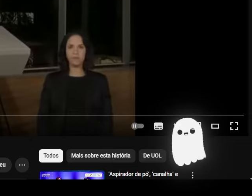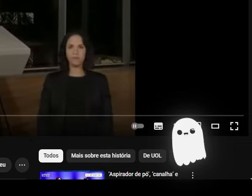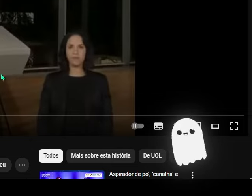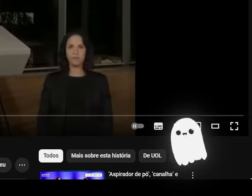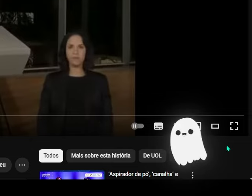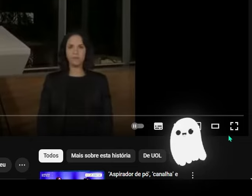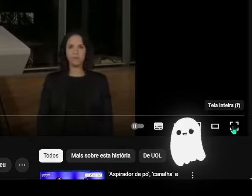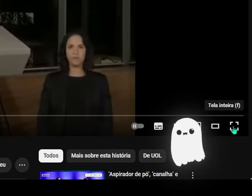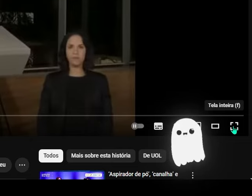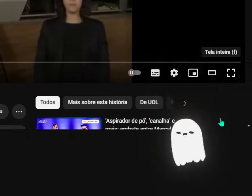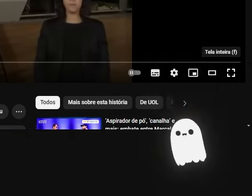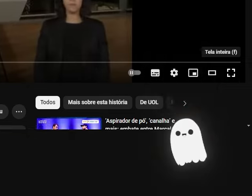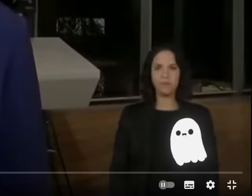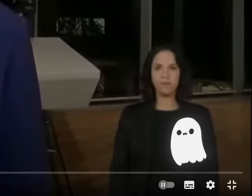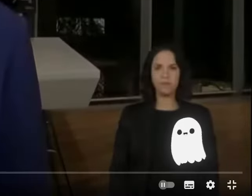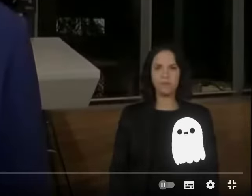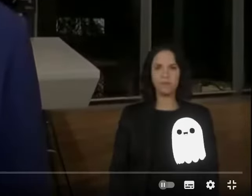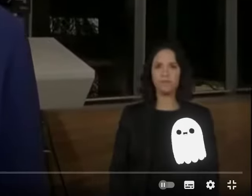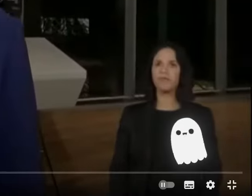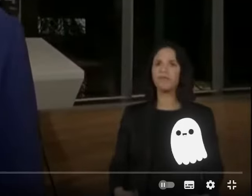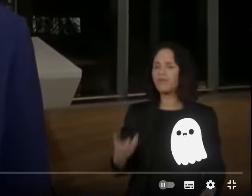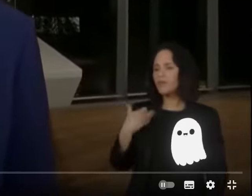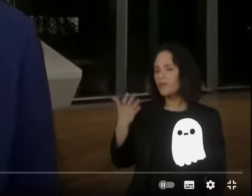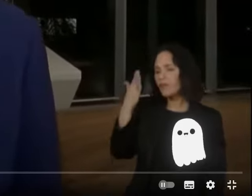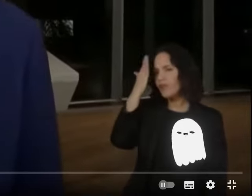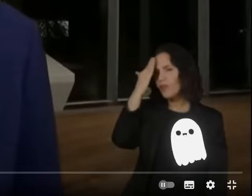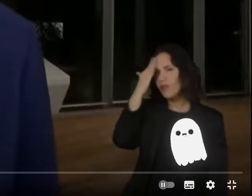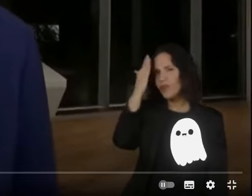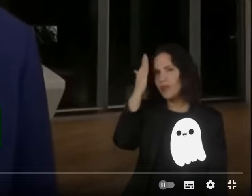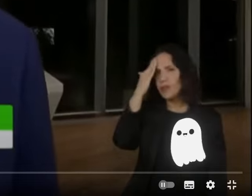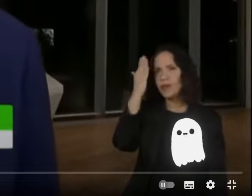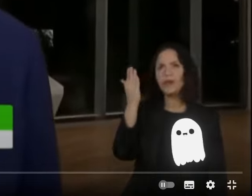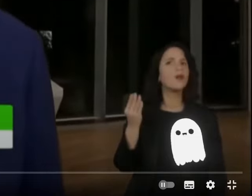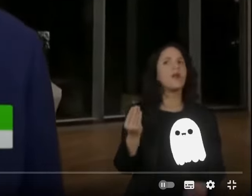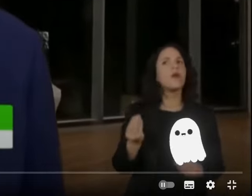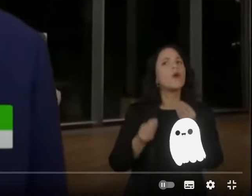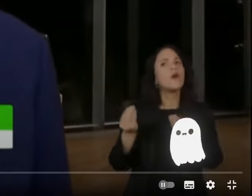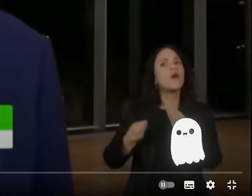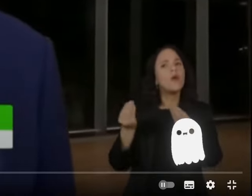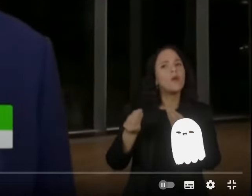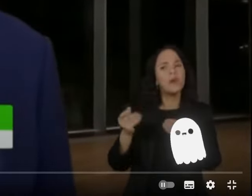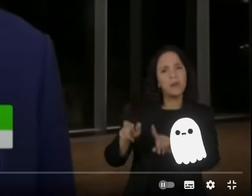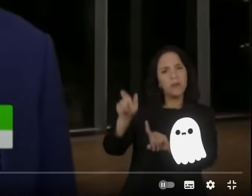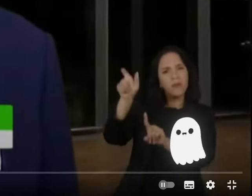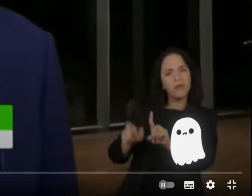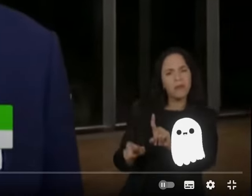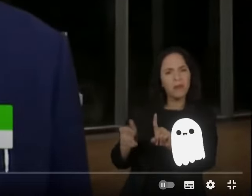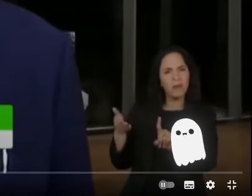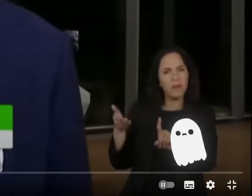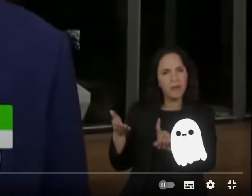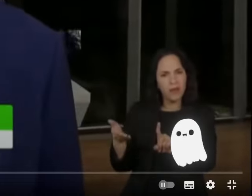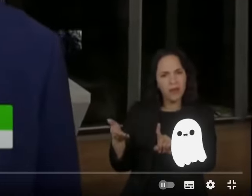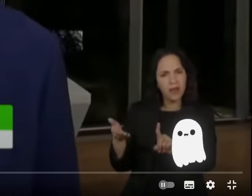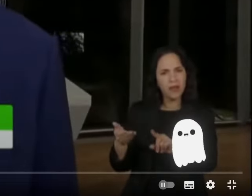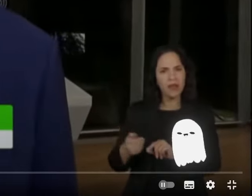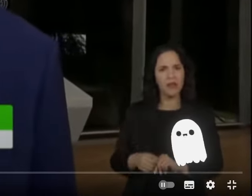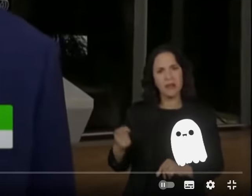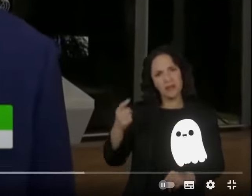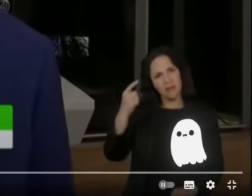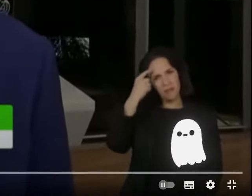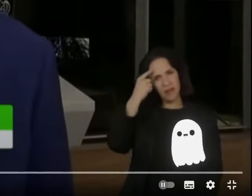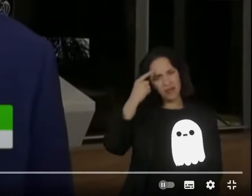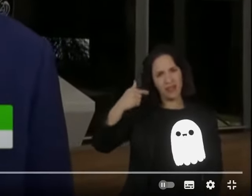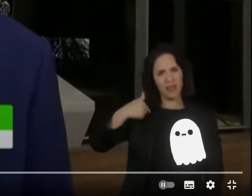pedindo pra eu ficar. Saber como é que um cidadão que acha que eu